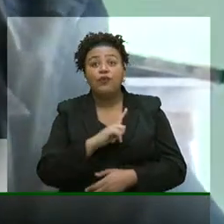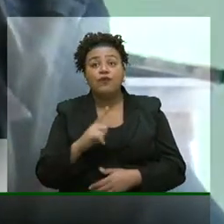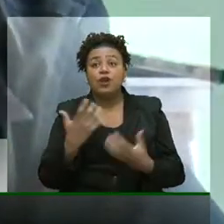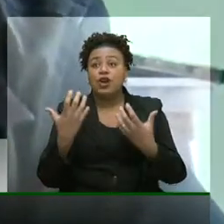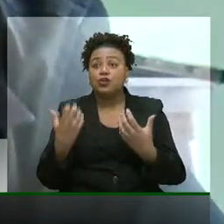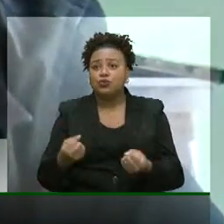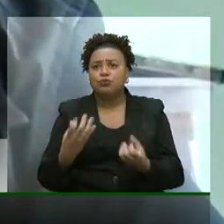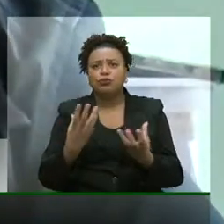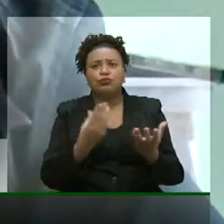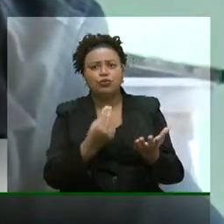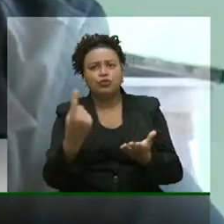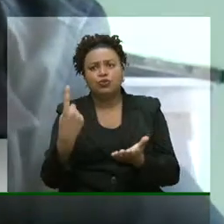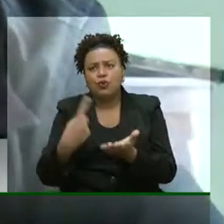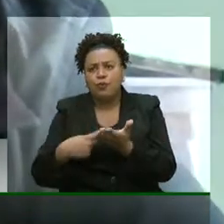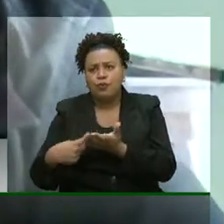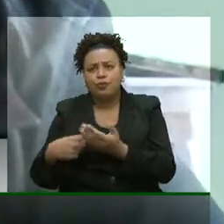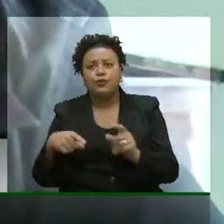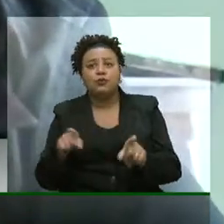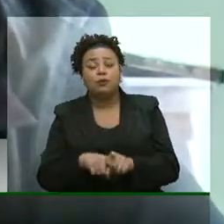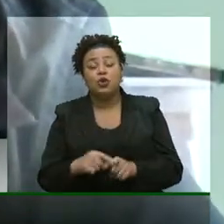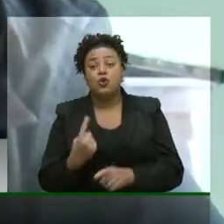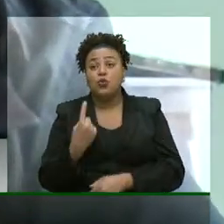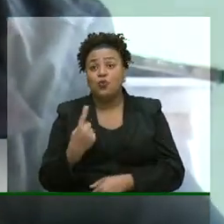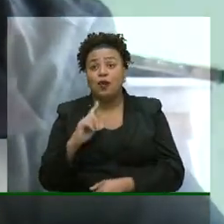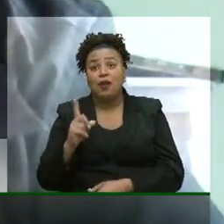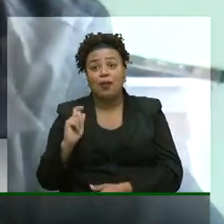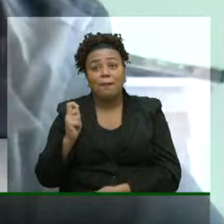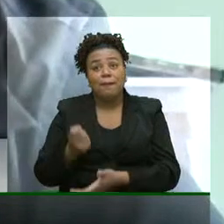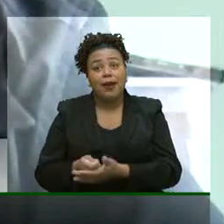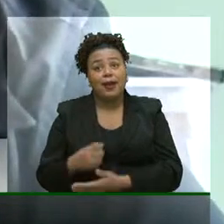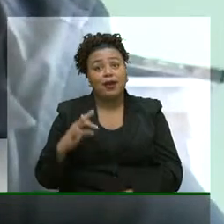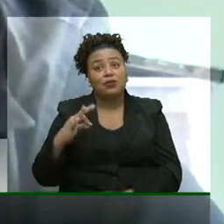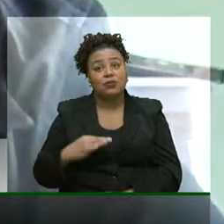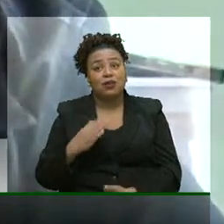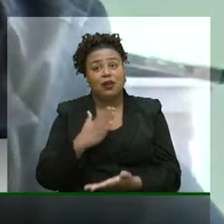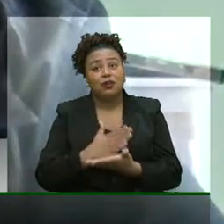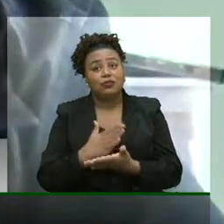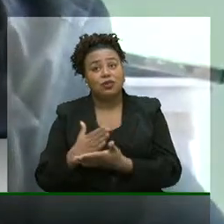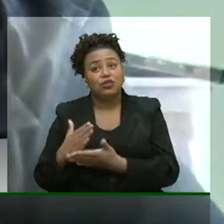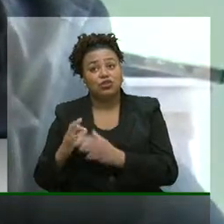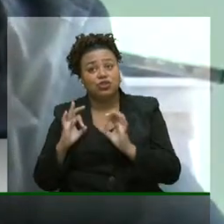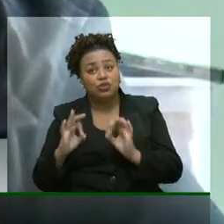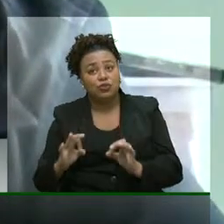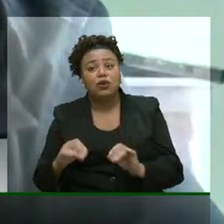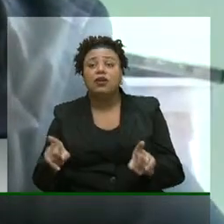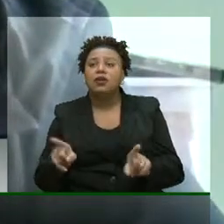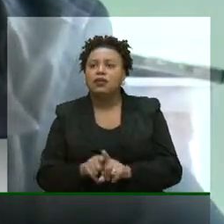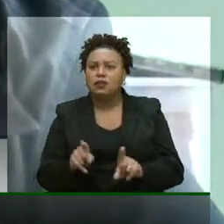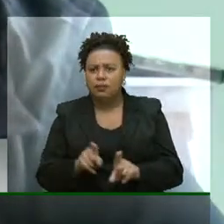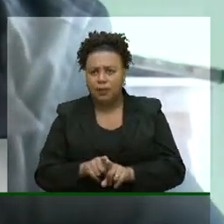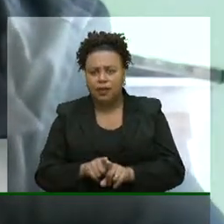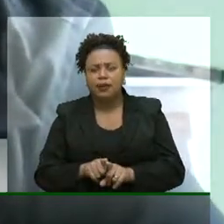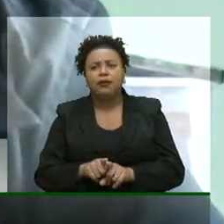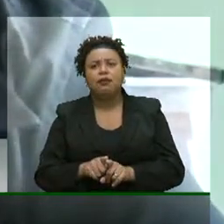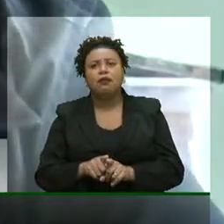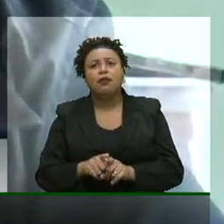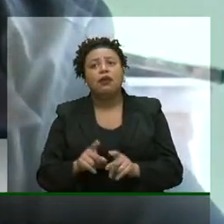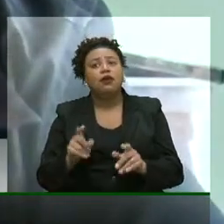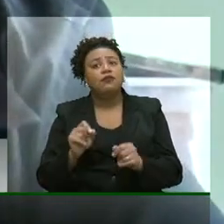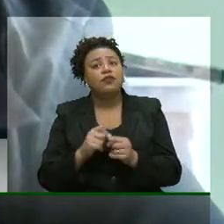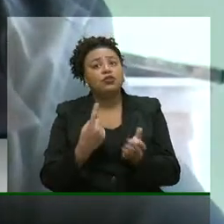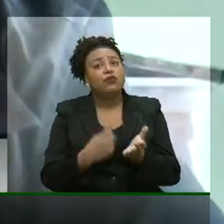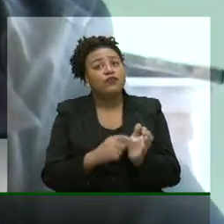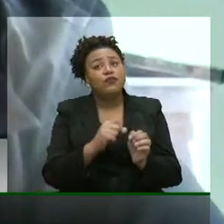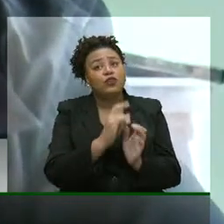assumiu outros compromissos também. Um deles era o pagamento dos salários em dia, e outros compromissos que estabeleceu, inclusive,